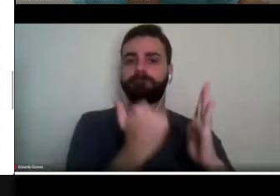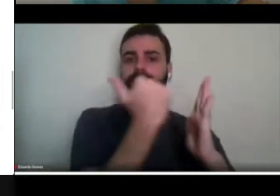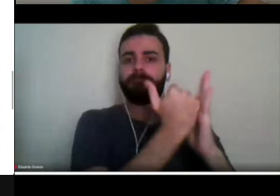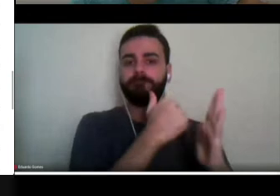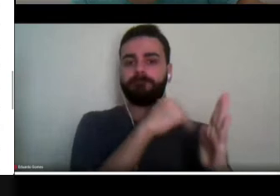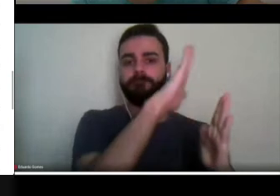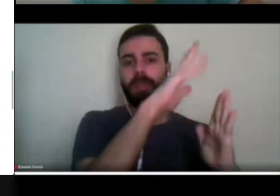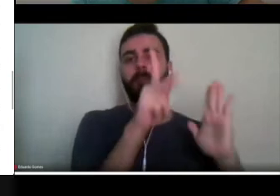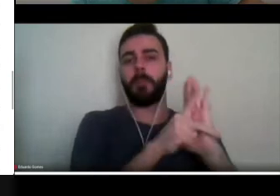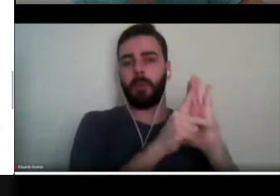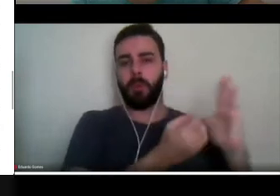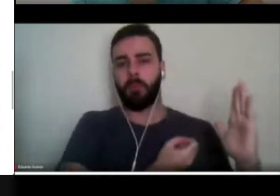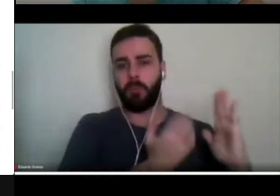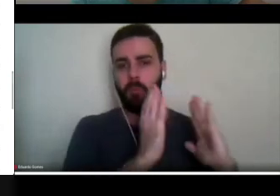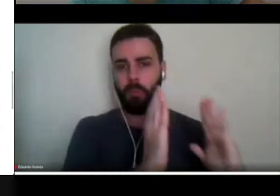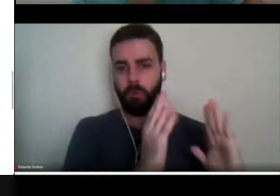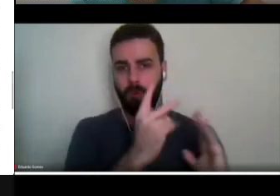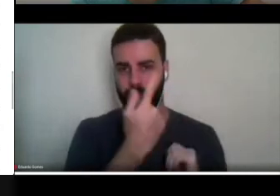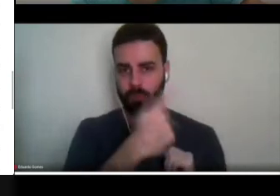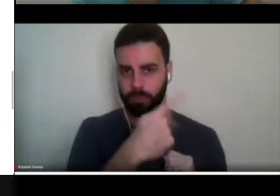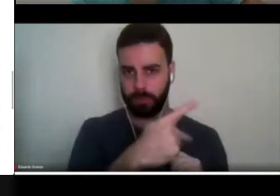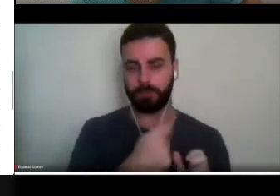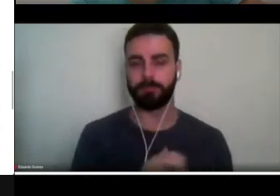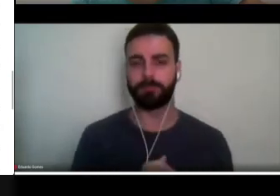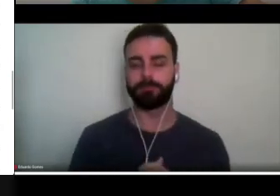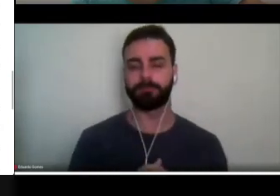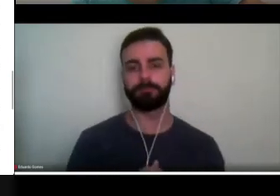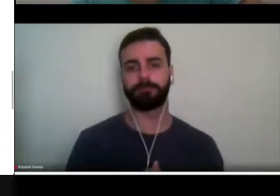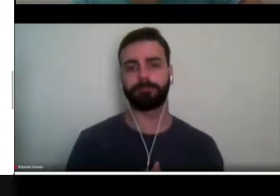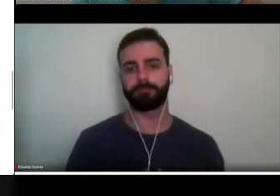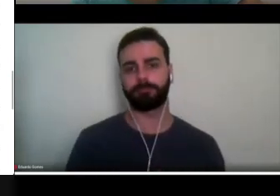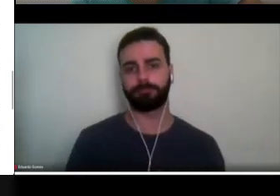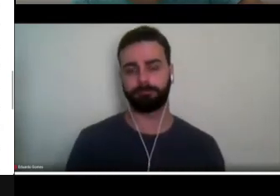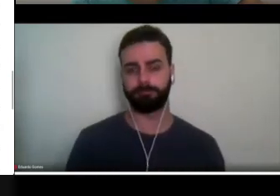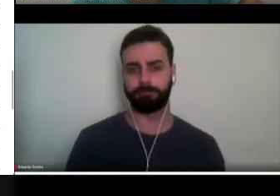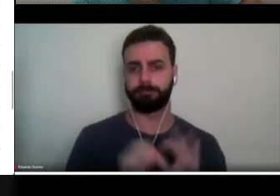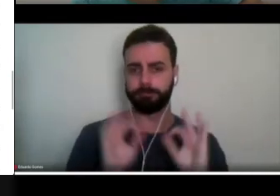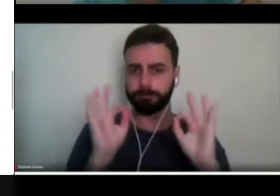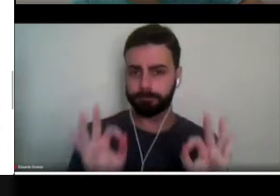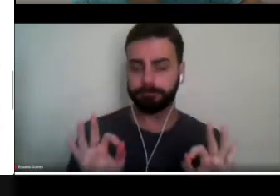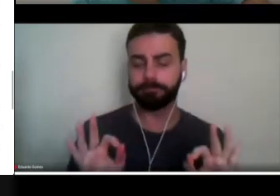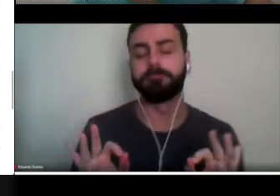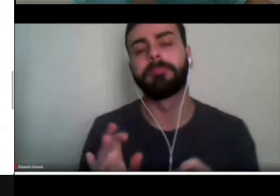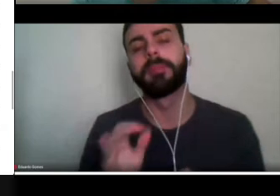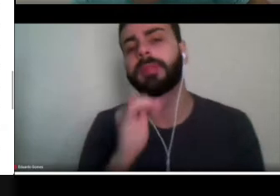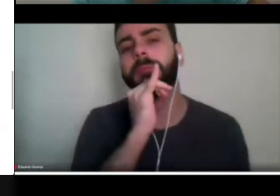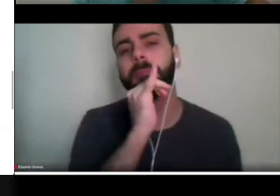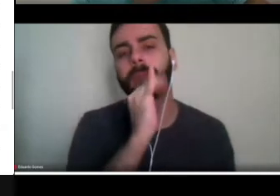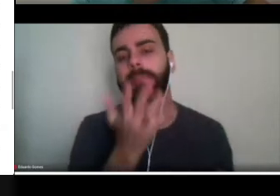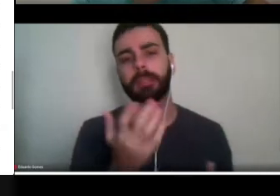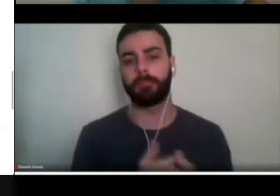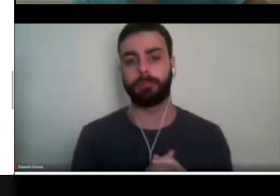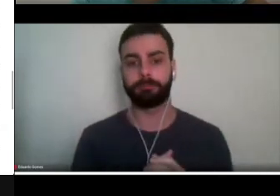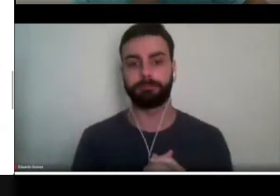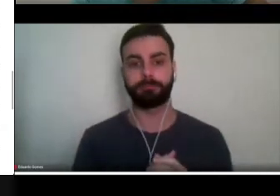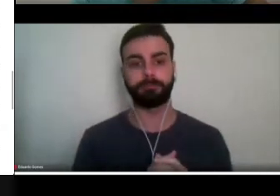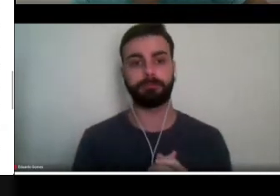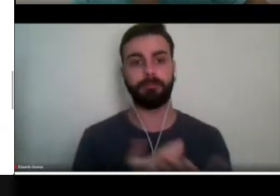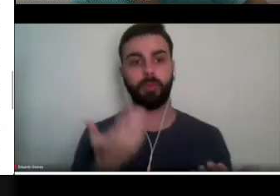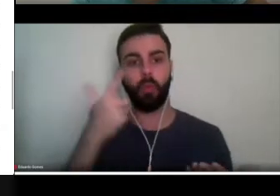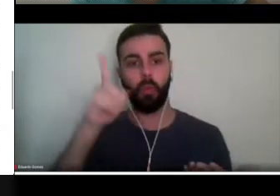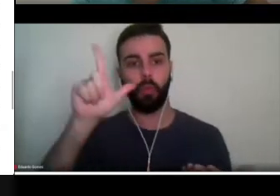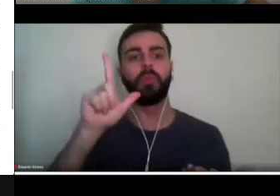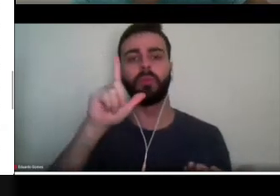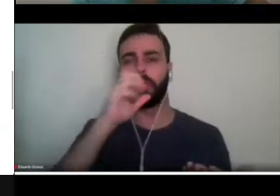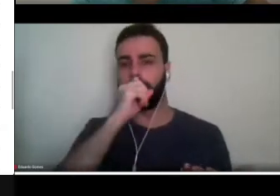Certo? Agora, por exemplo, nesse ponto aqui, que eu vou chamar de U, certo? Nesse ponto que eu chamei de